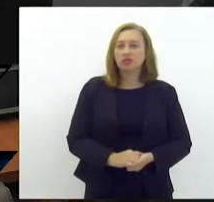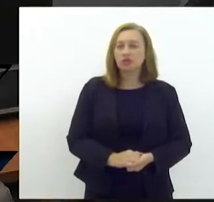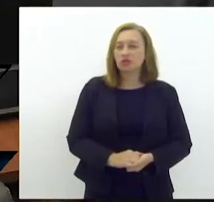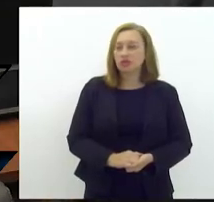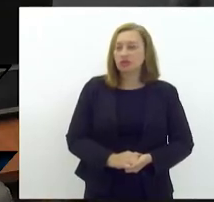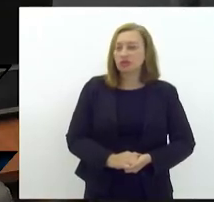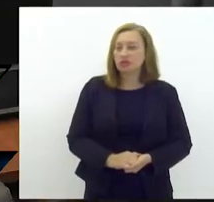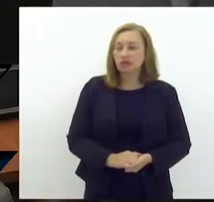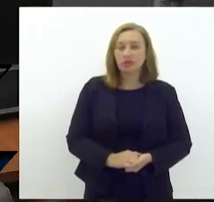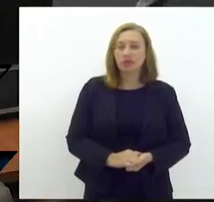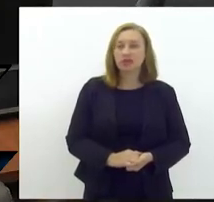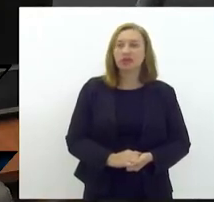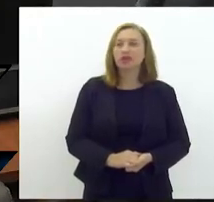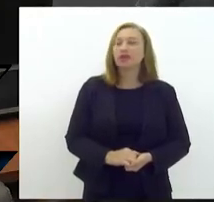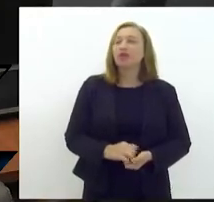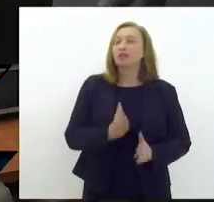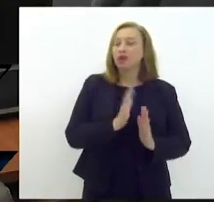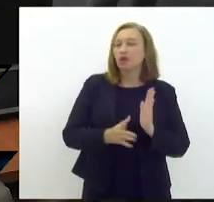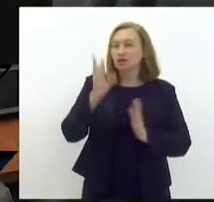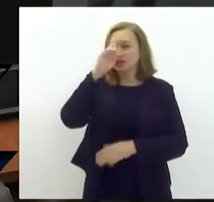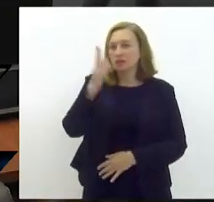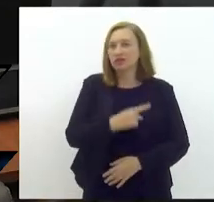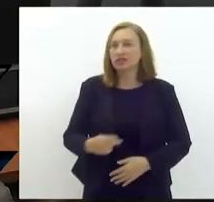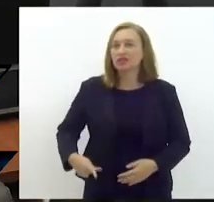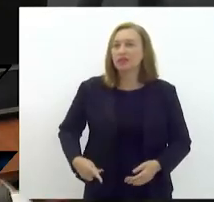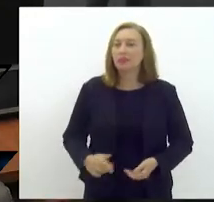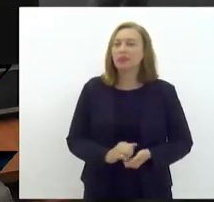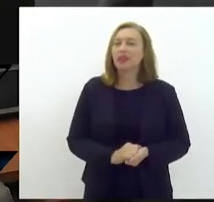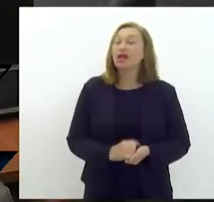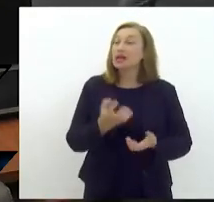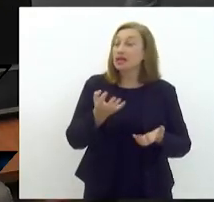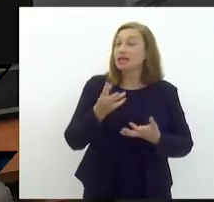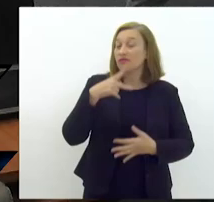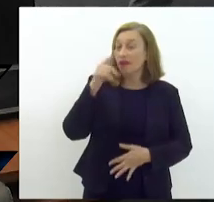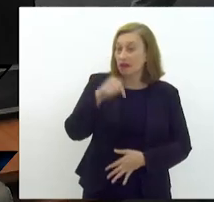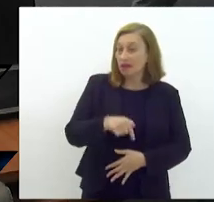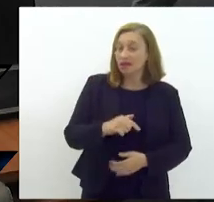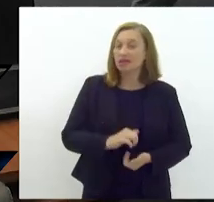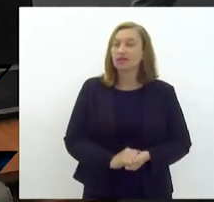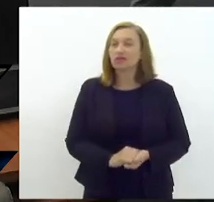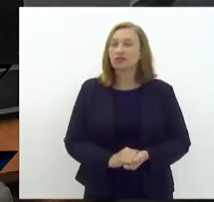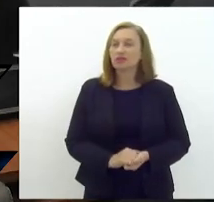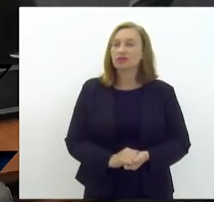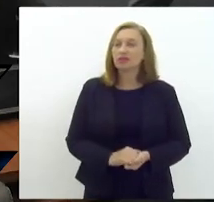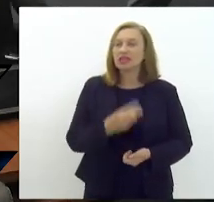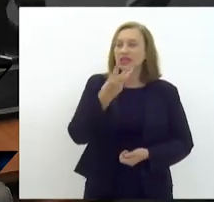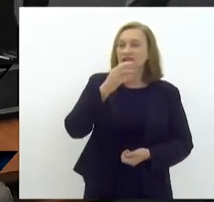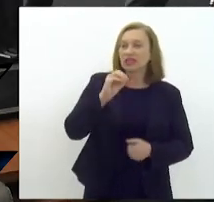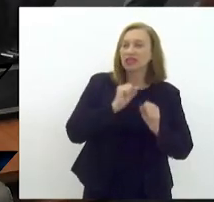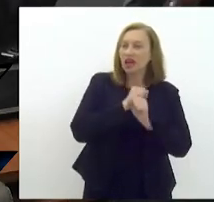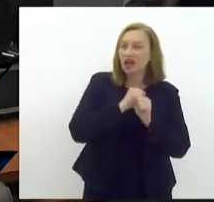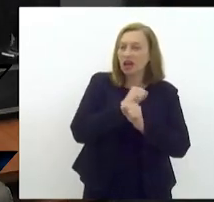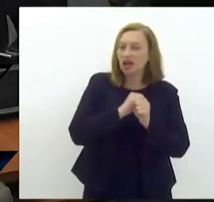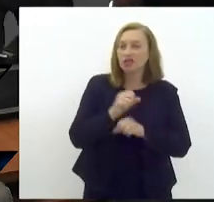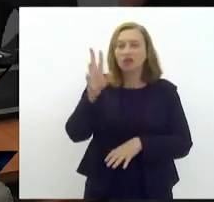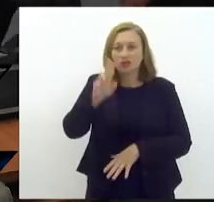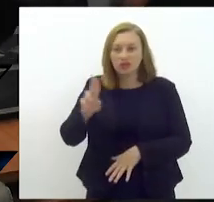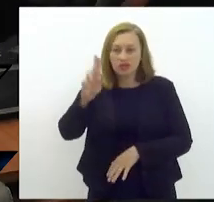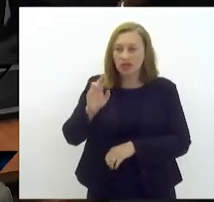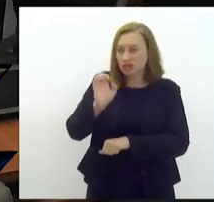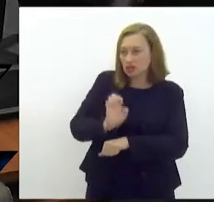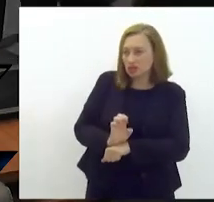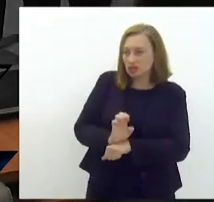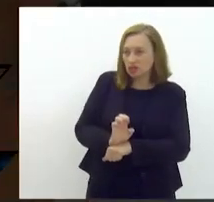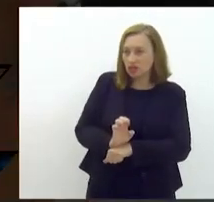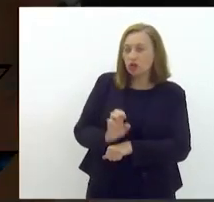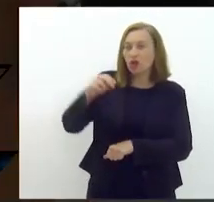pela ordem Presidente Deputado queria falar que sobre 30 anos da Universidade Estadual do